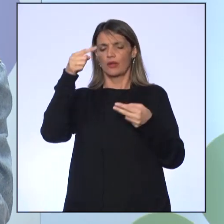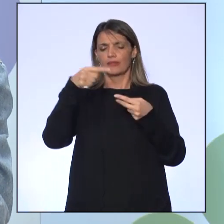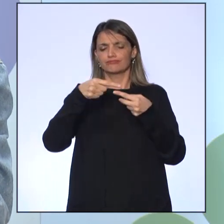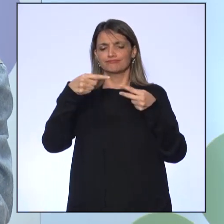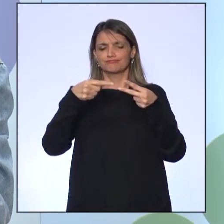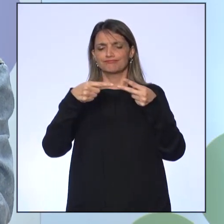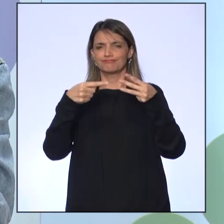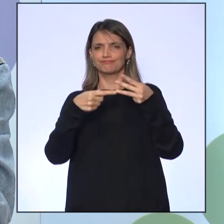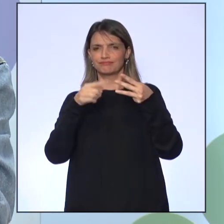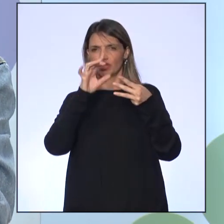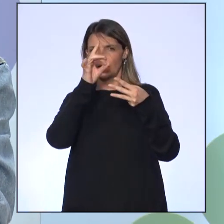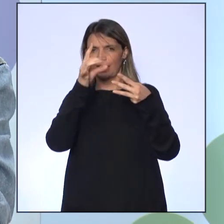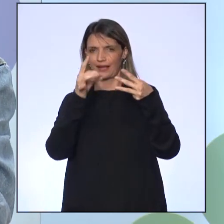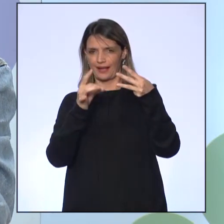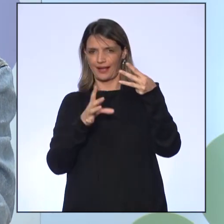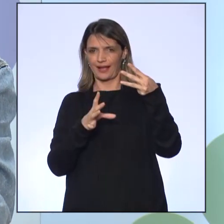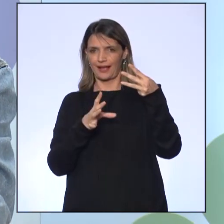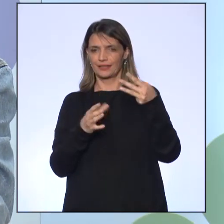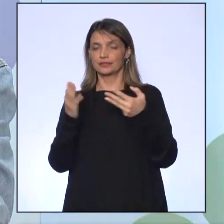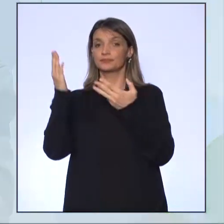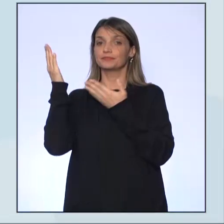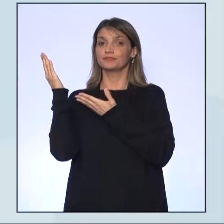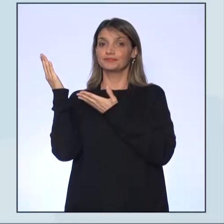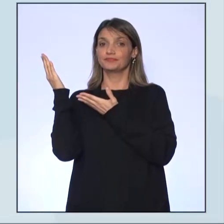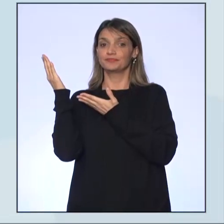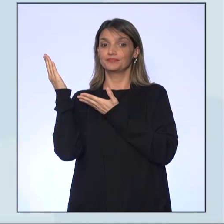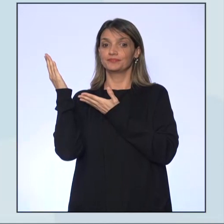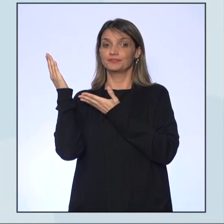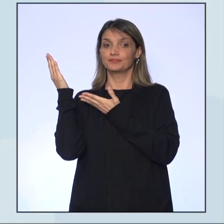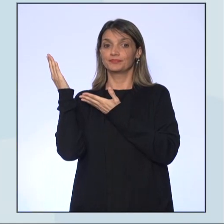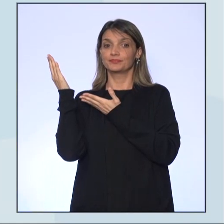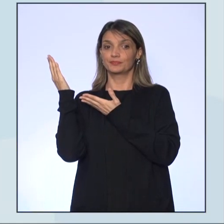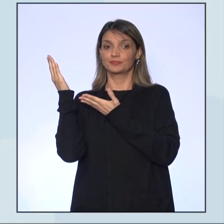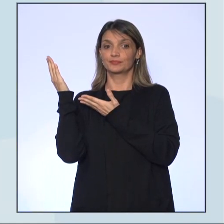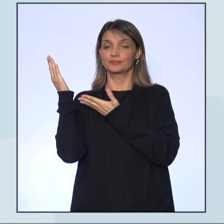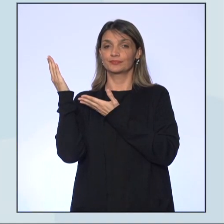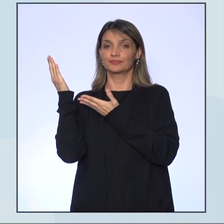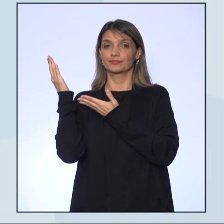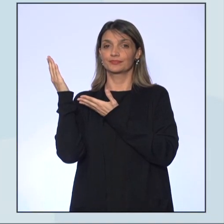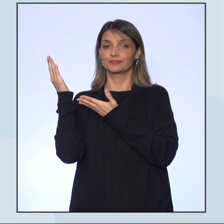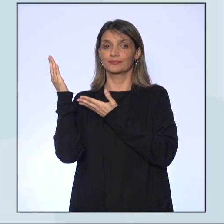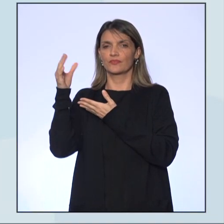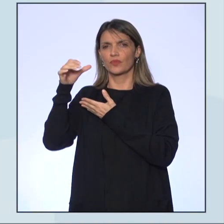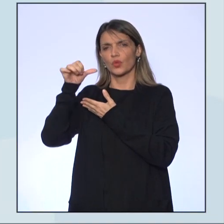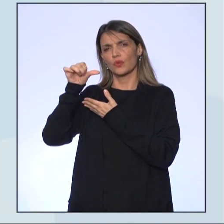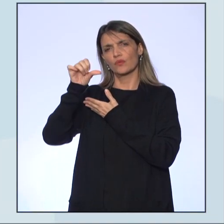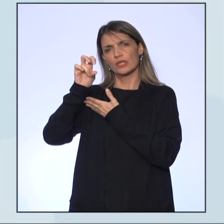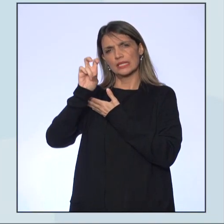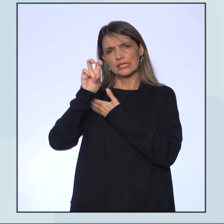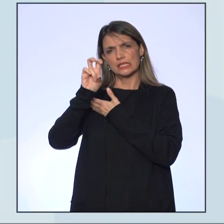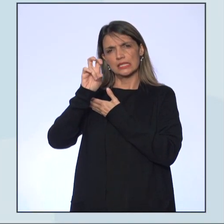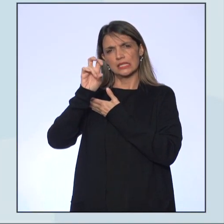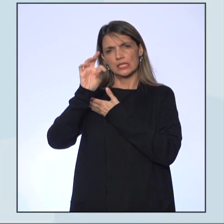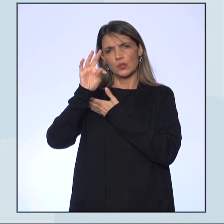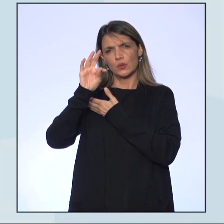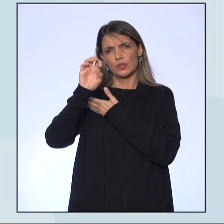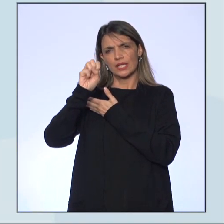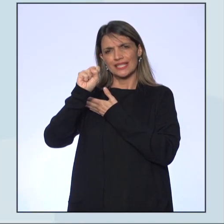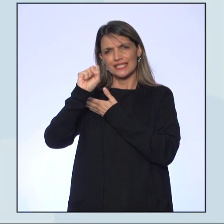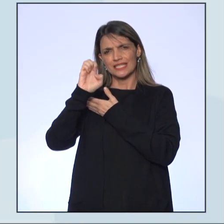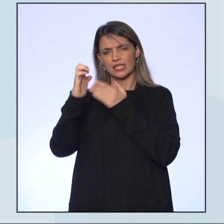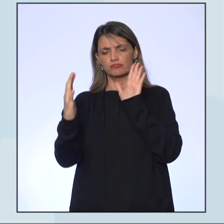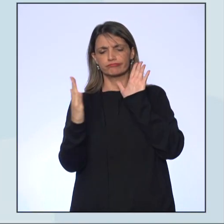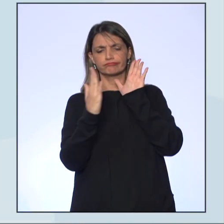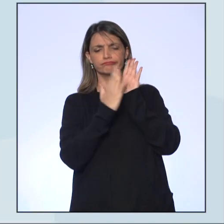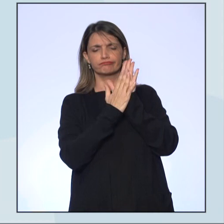uma delas. Olha aí na tela essa imagem, né? 95 teses fixadas na porta da igreja